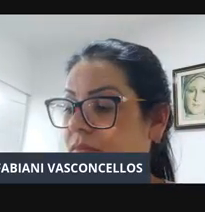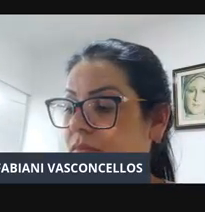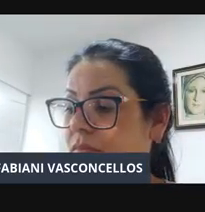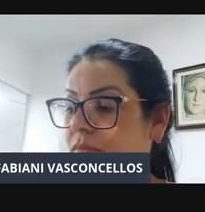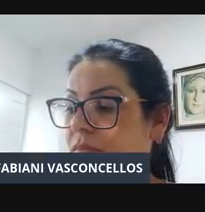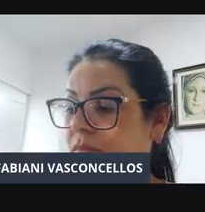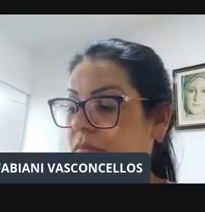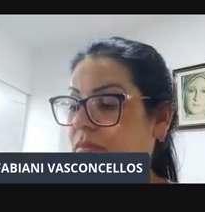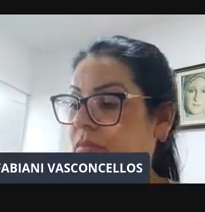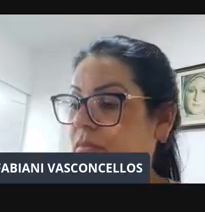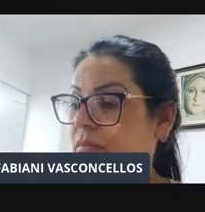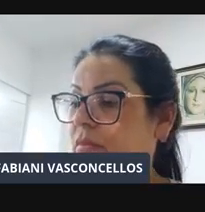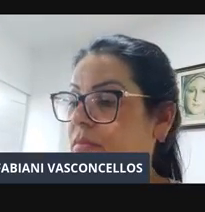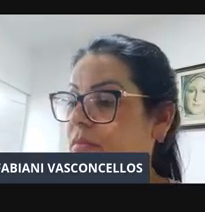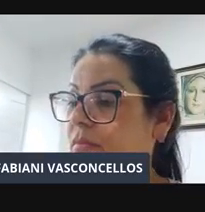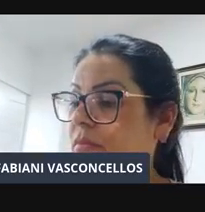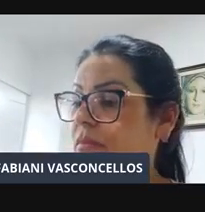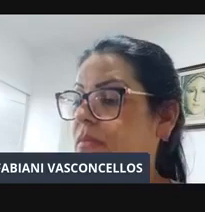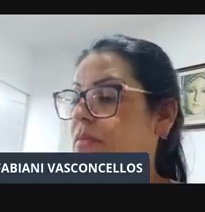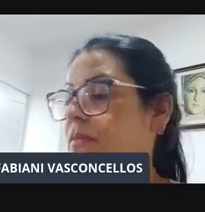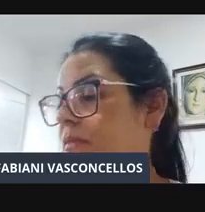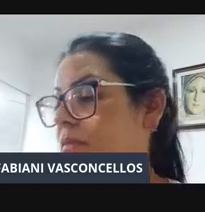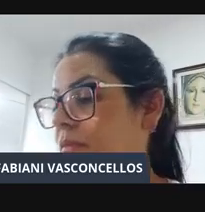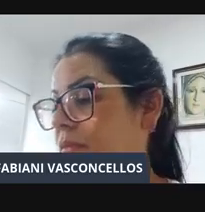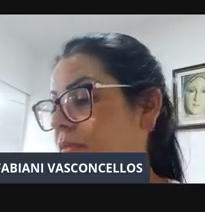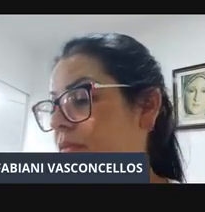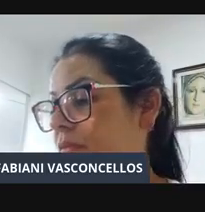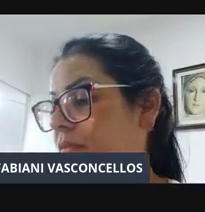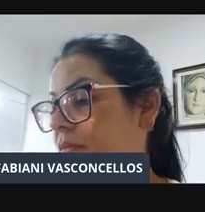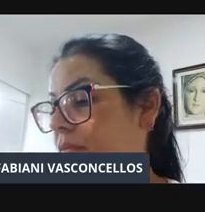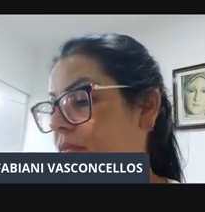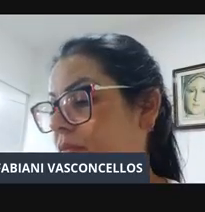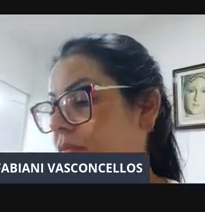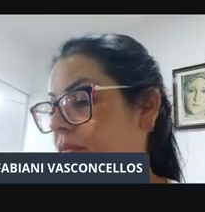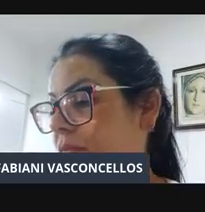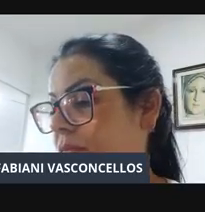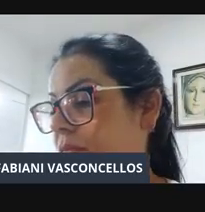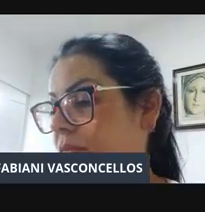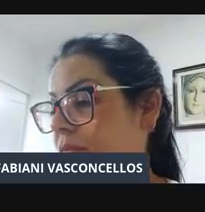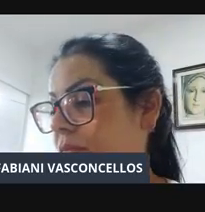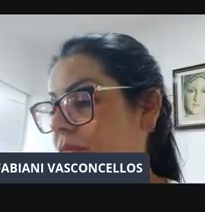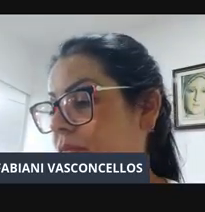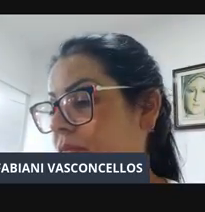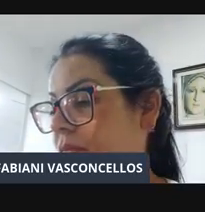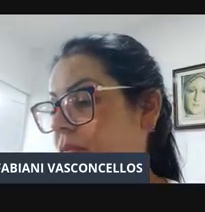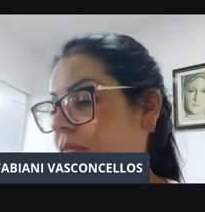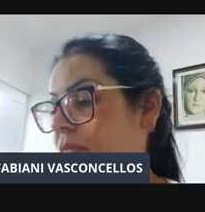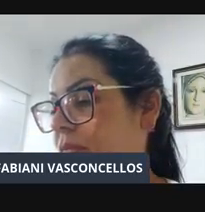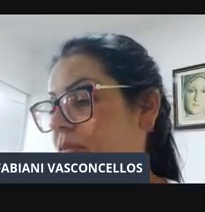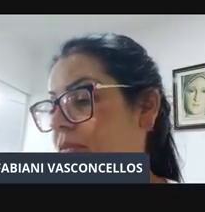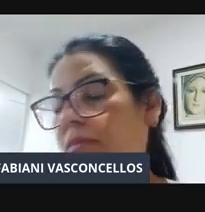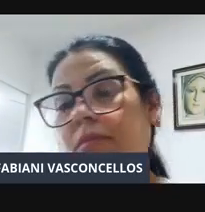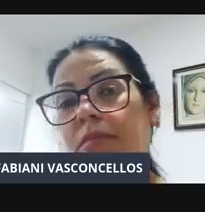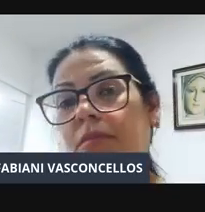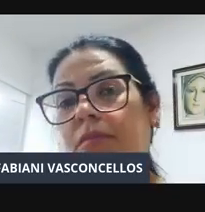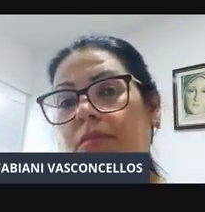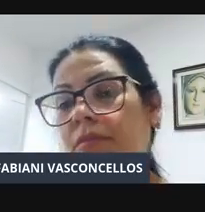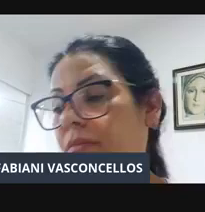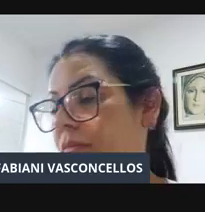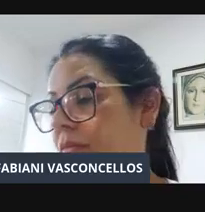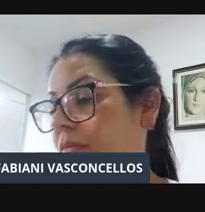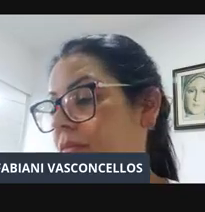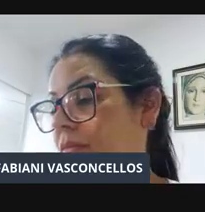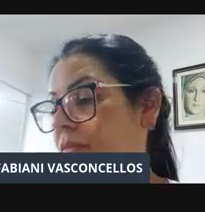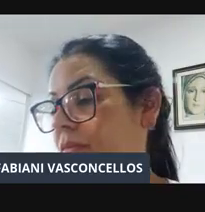tranquila do mundo, um dos representantes do BNDES falou, com a nova lei do marco regulatório, não precisa de